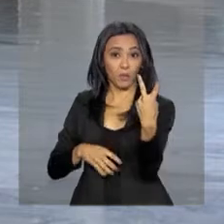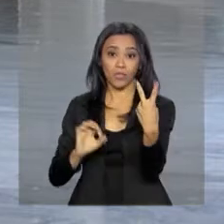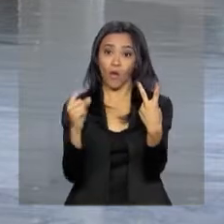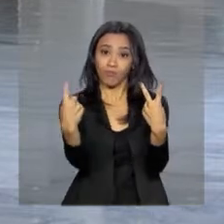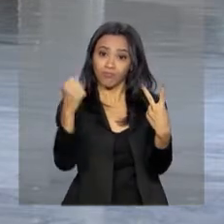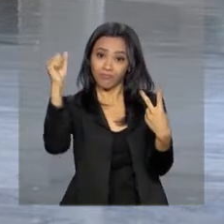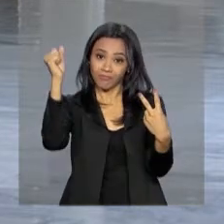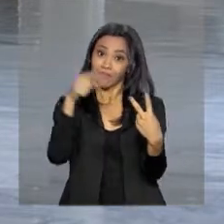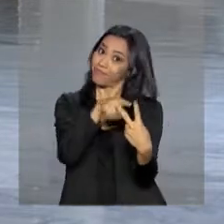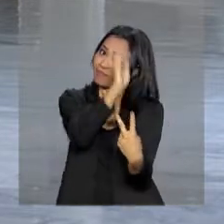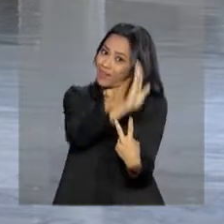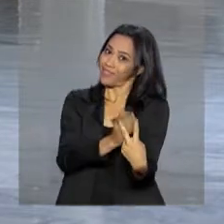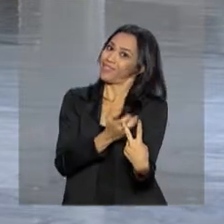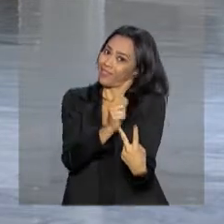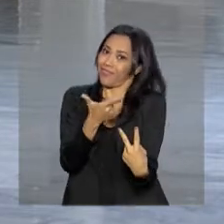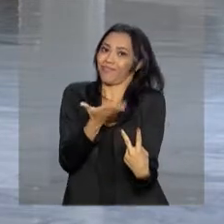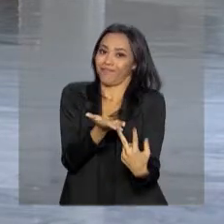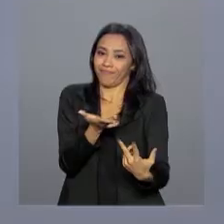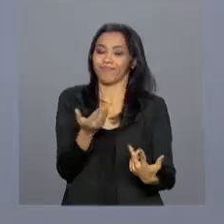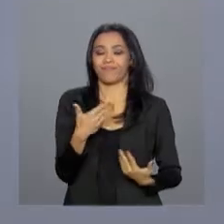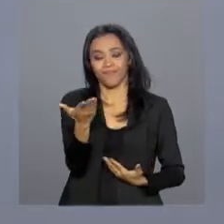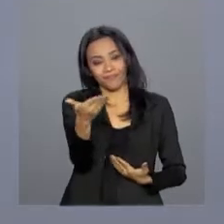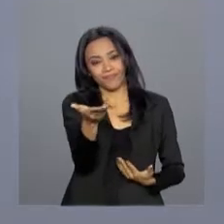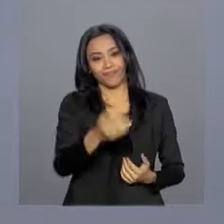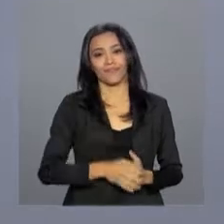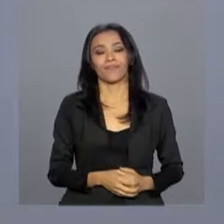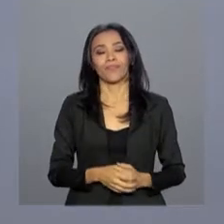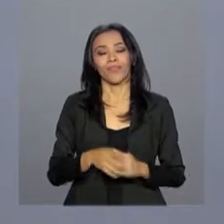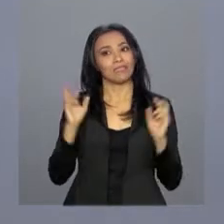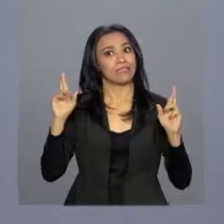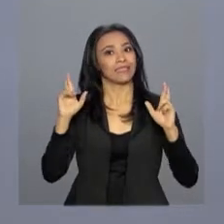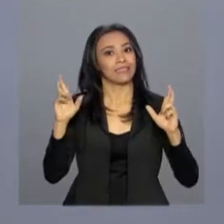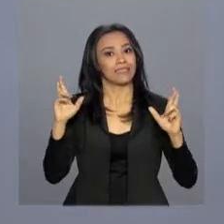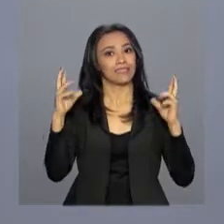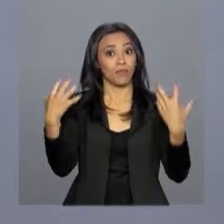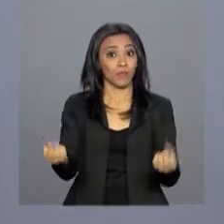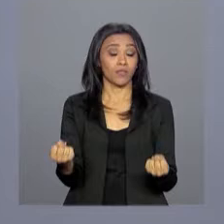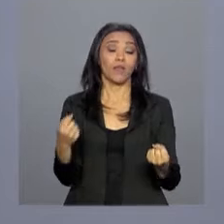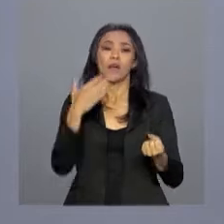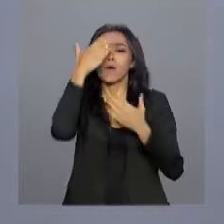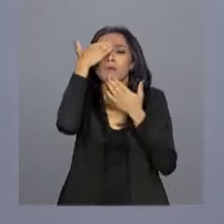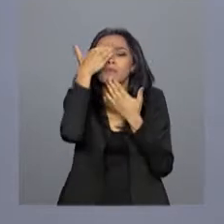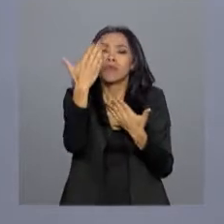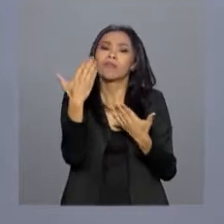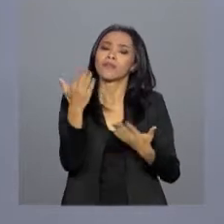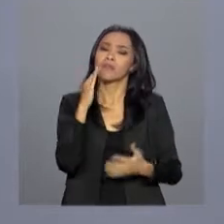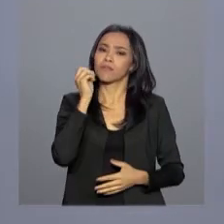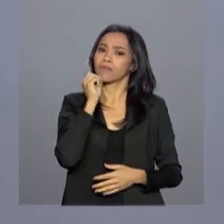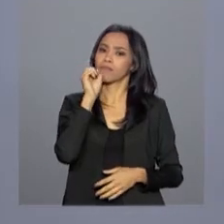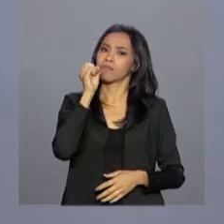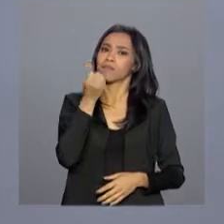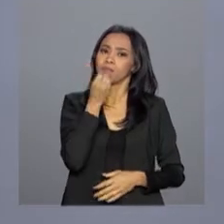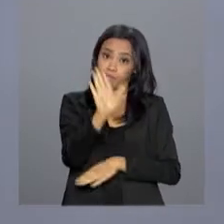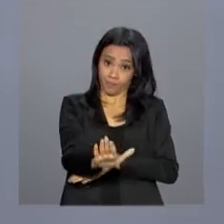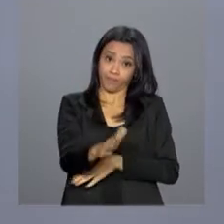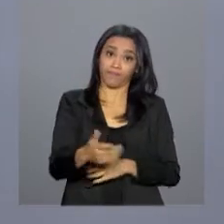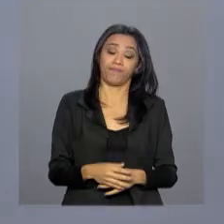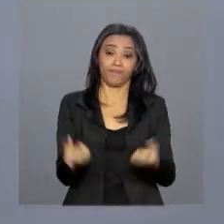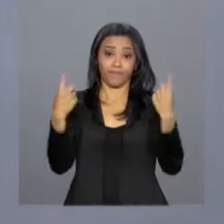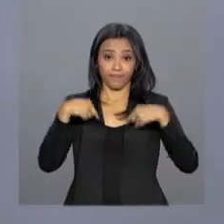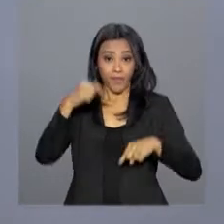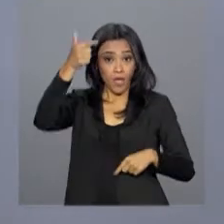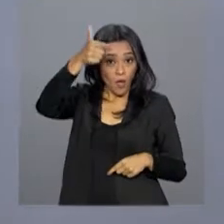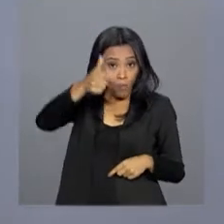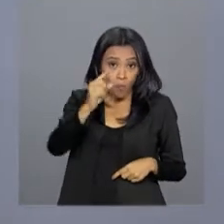para o brasil é claro que você renata tomara nem vamos torcer obrigada boa tarde pra você mais uma criança